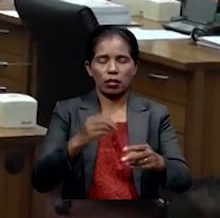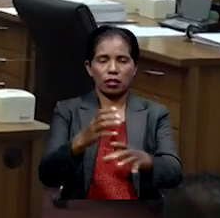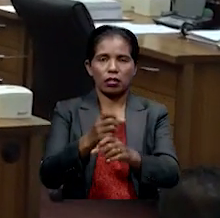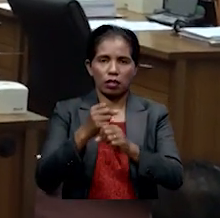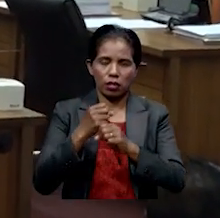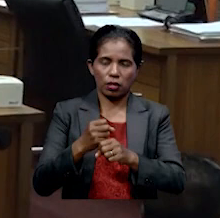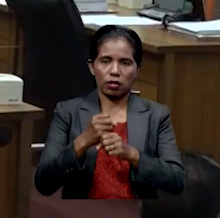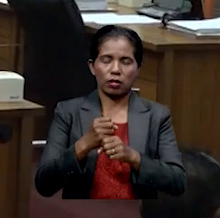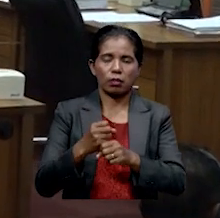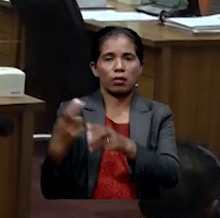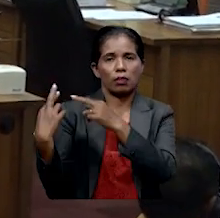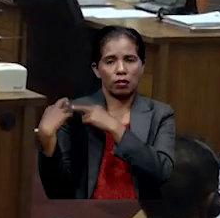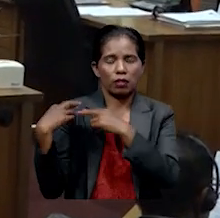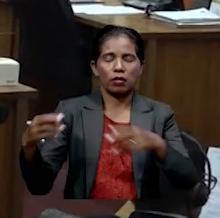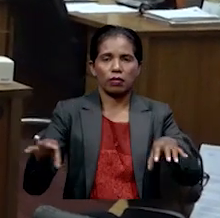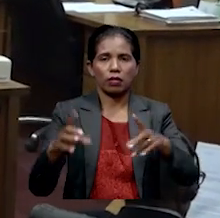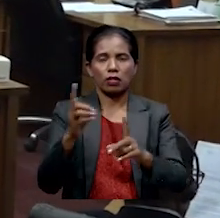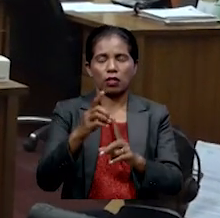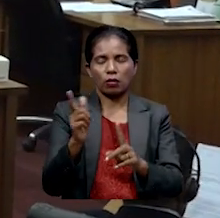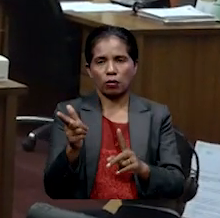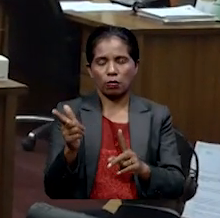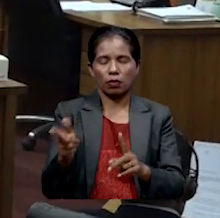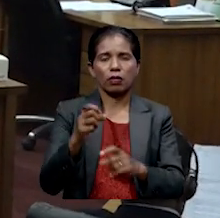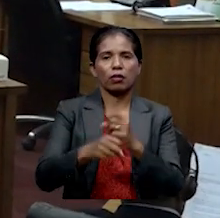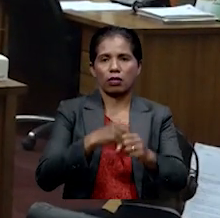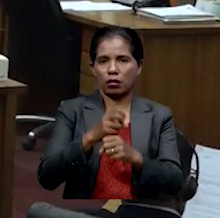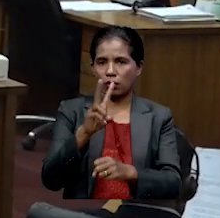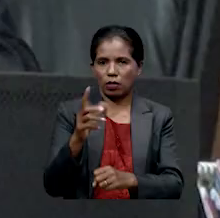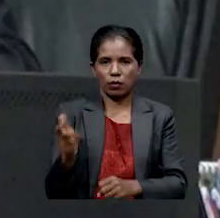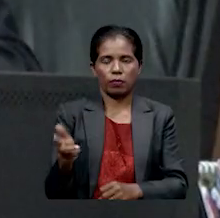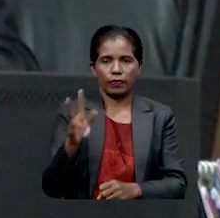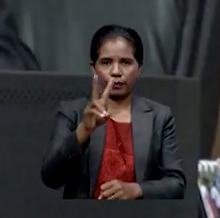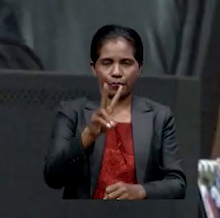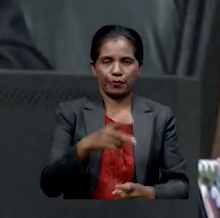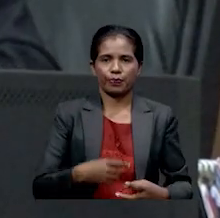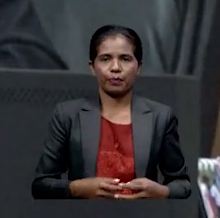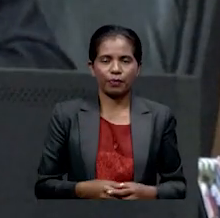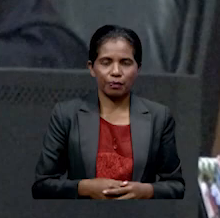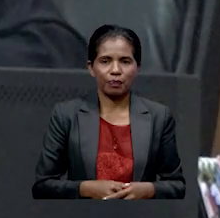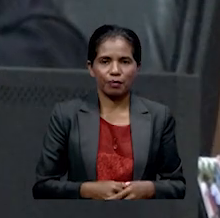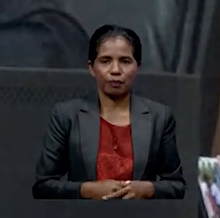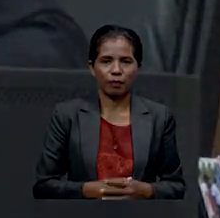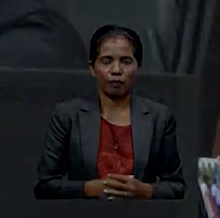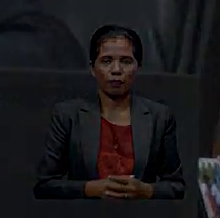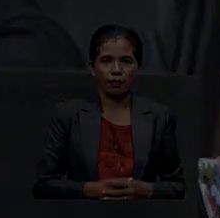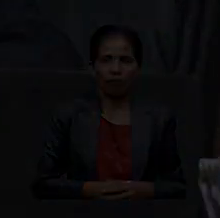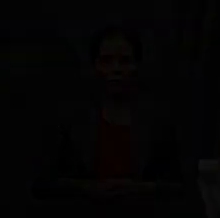loro Ranulu, fulang maio, tina rihun rua, Ranulu resta em rua. Felicitas Borges, Jaime dos Santos, GMN.